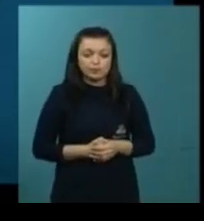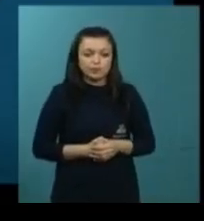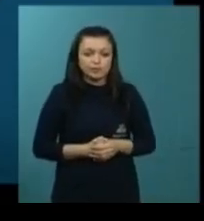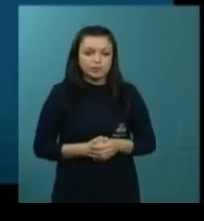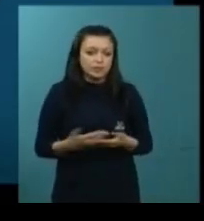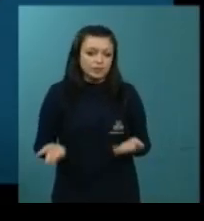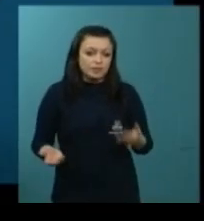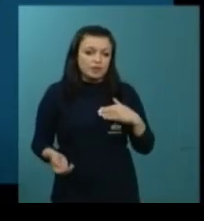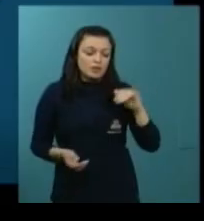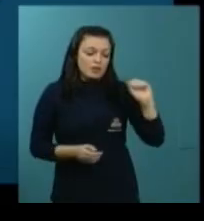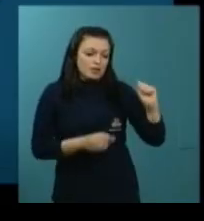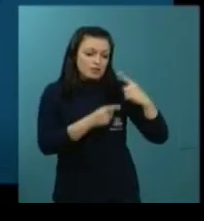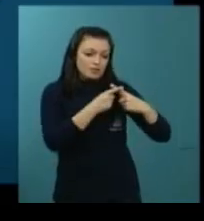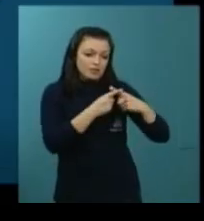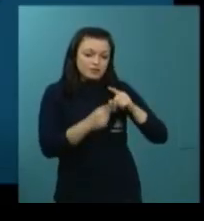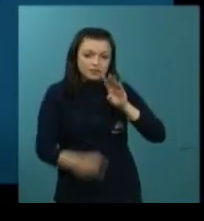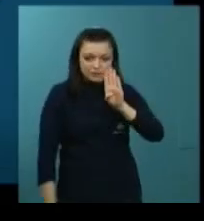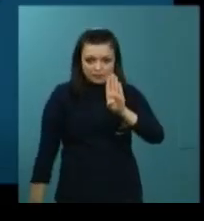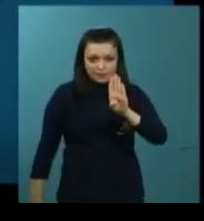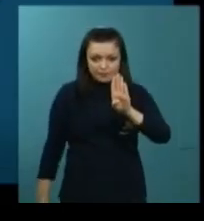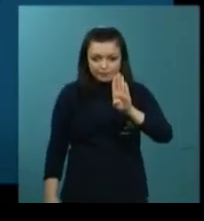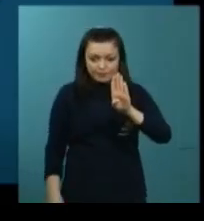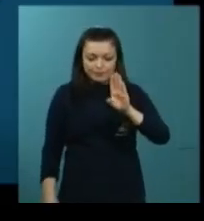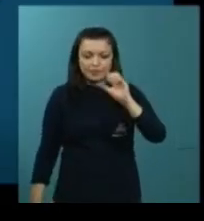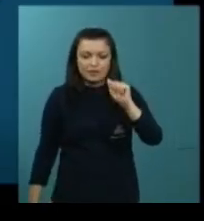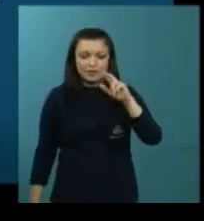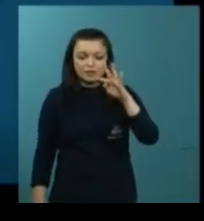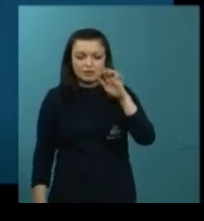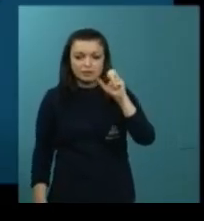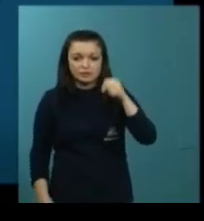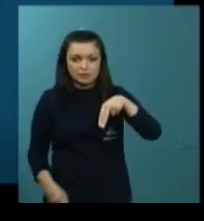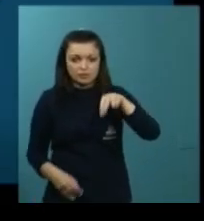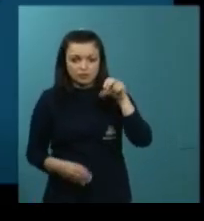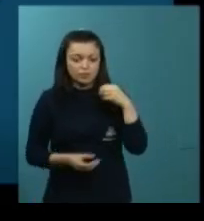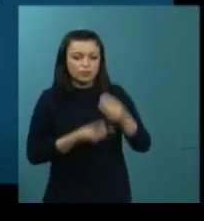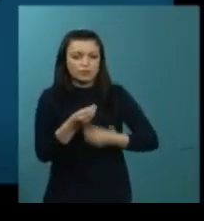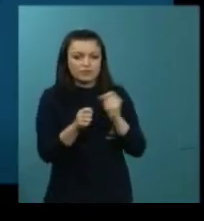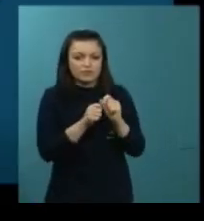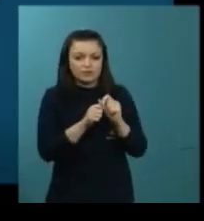A vezes B, o produto cartesiano de A e B,